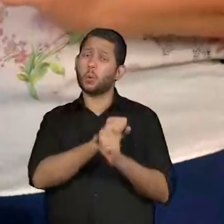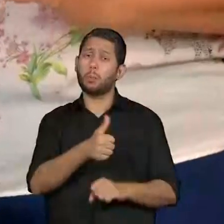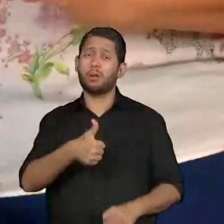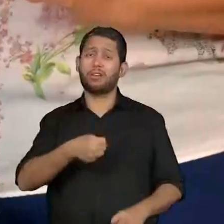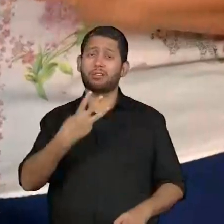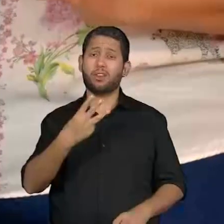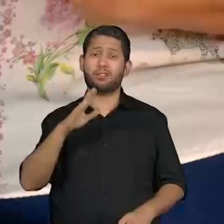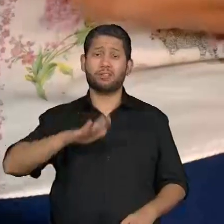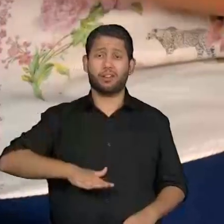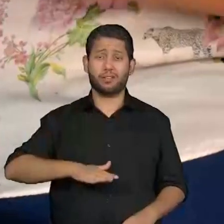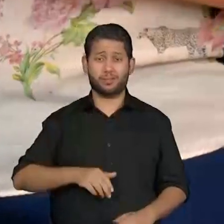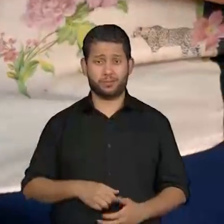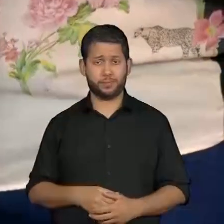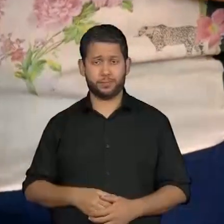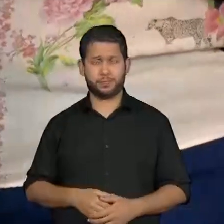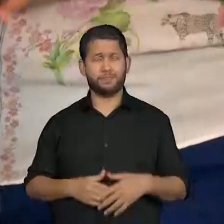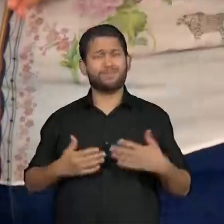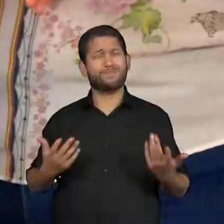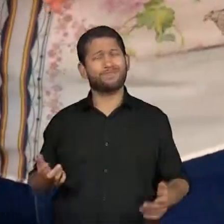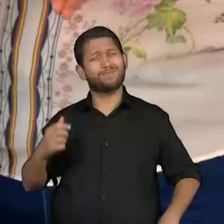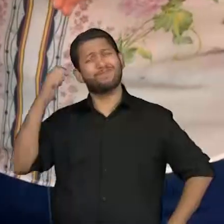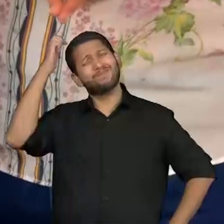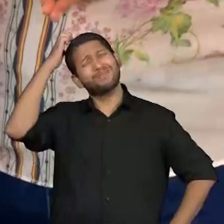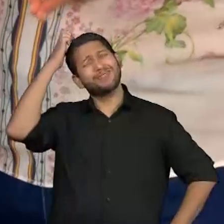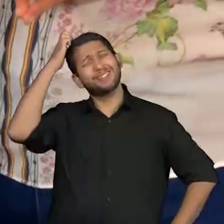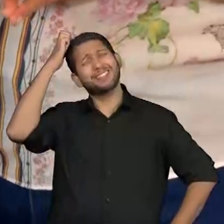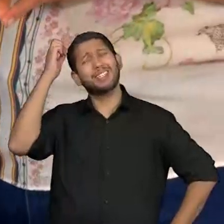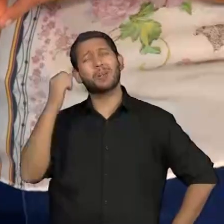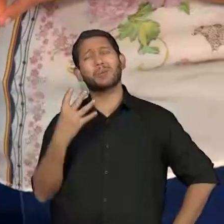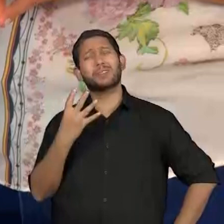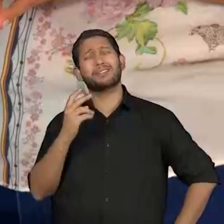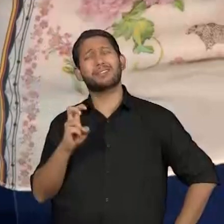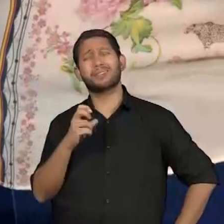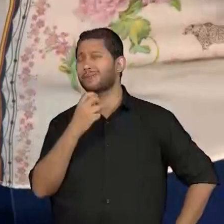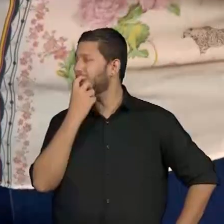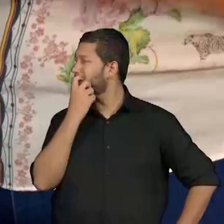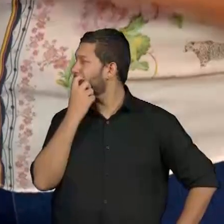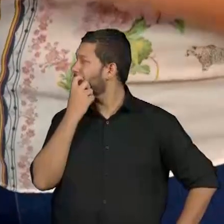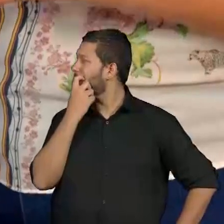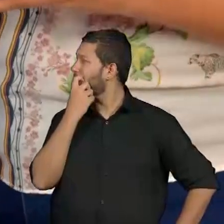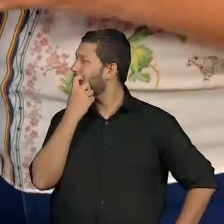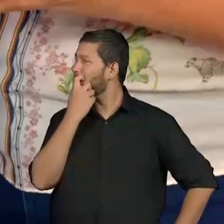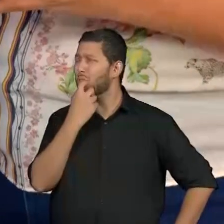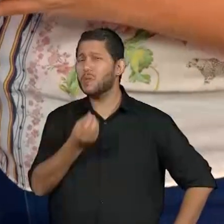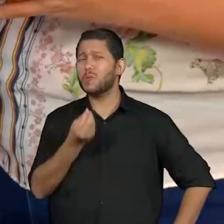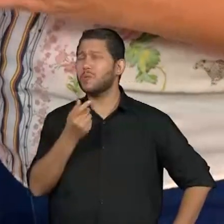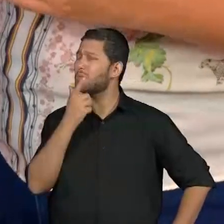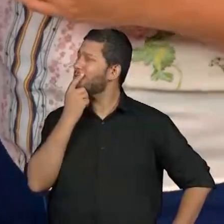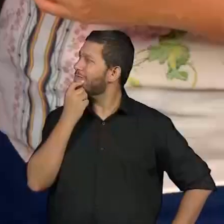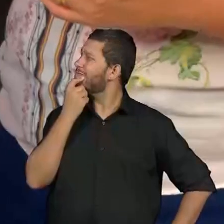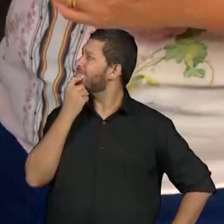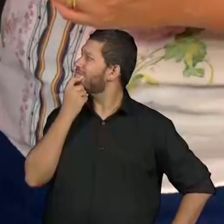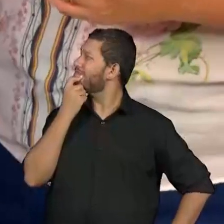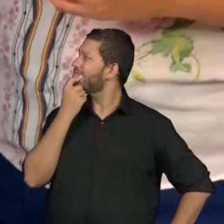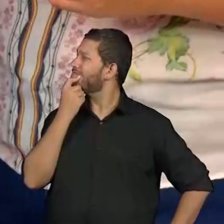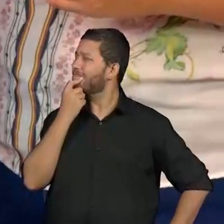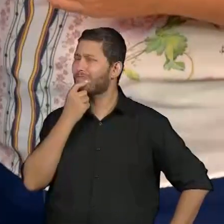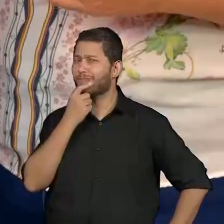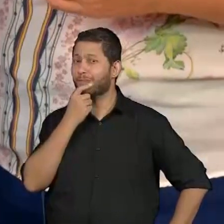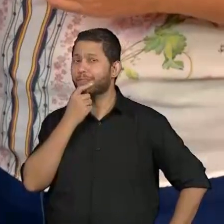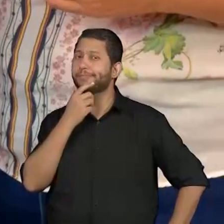horas. E 45 minutos, como que a gente representa? Lembra que eu falei para vocês